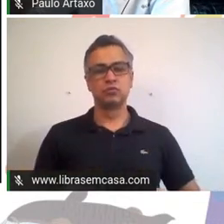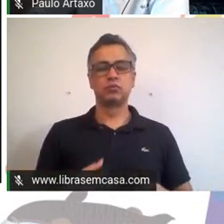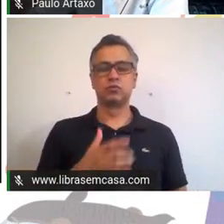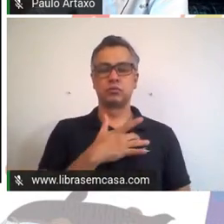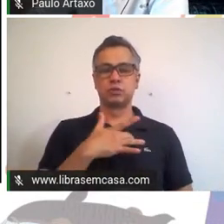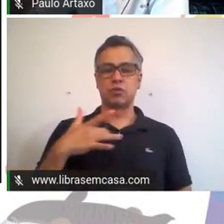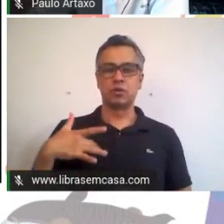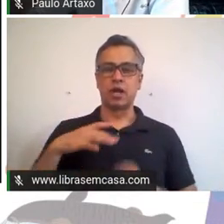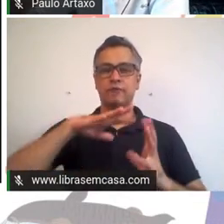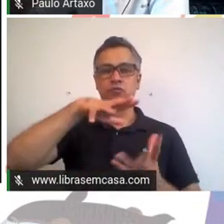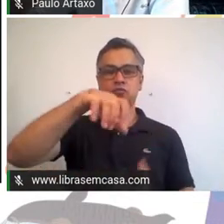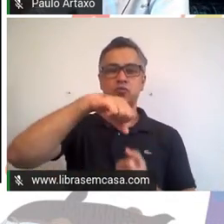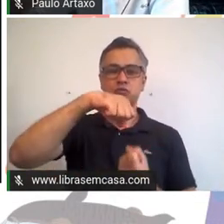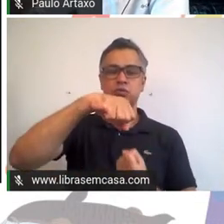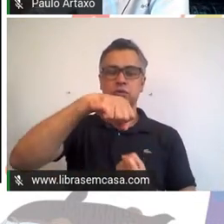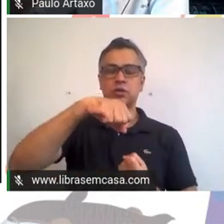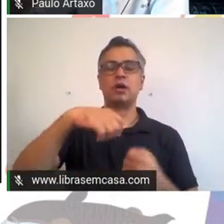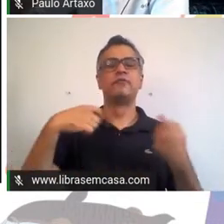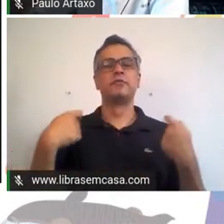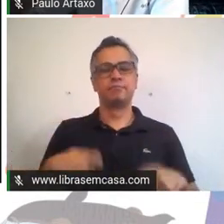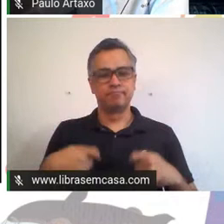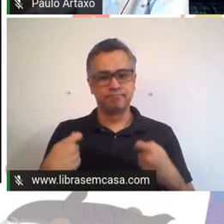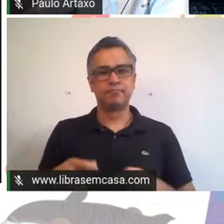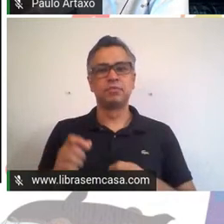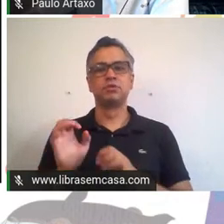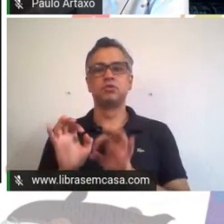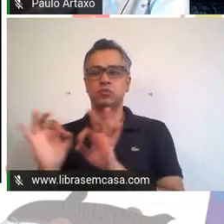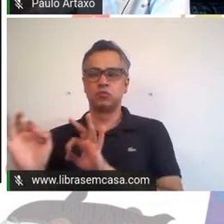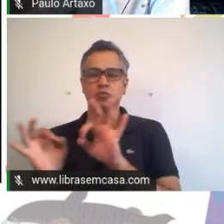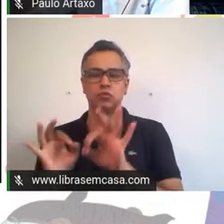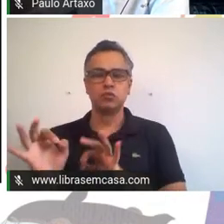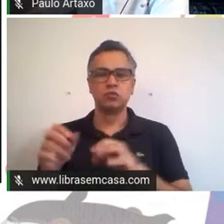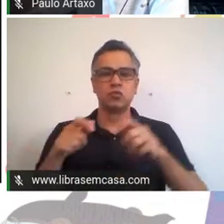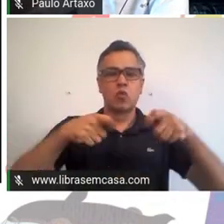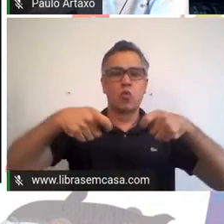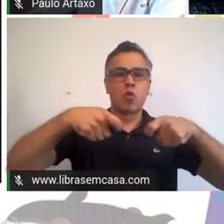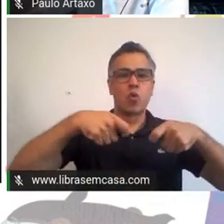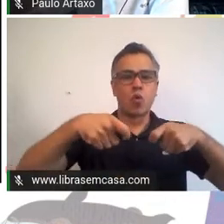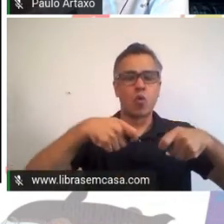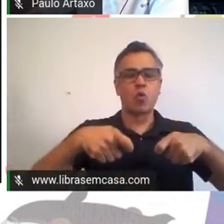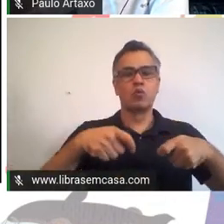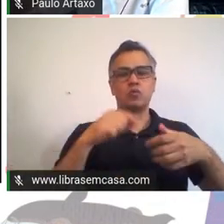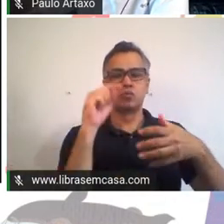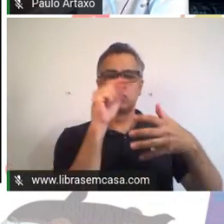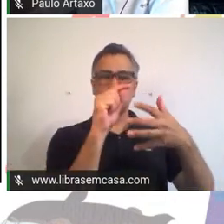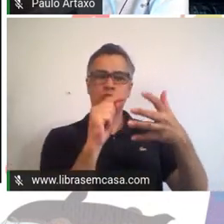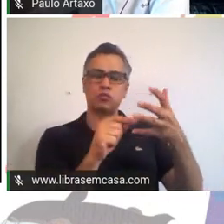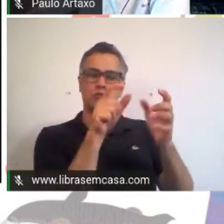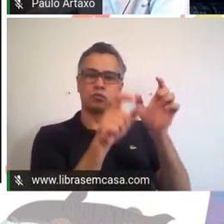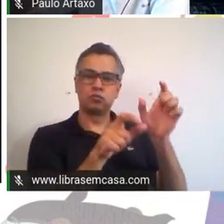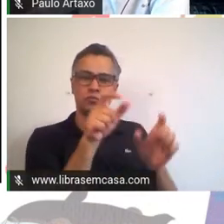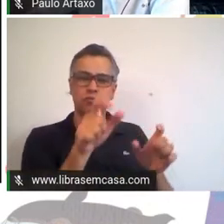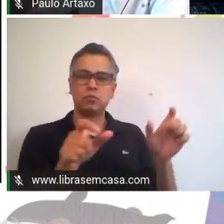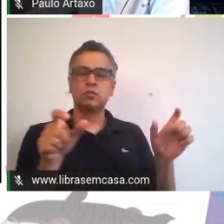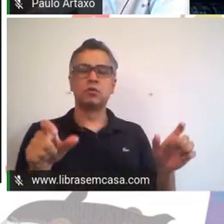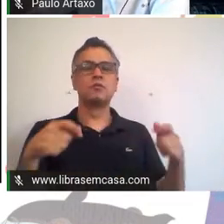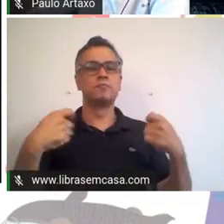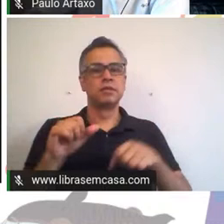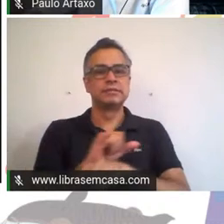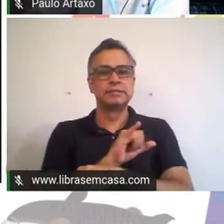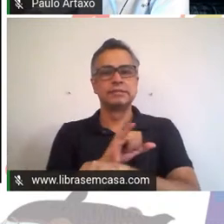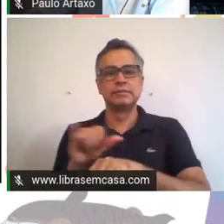articulada de diferentes atores, né? As diversas vulnerabilidades que a gente enfrenta, só vão ser superadas se a gente tiver uma